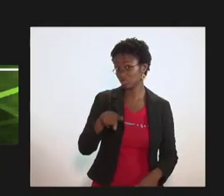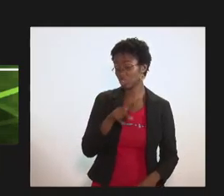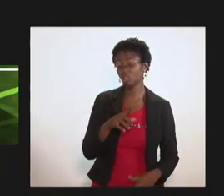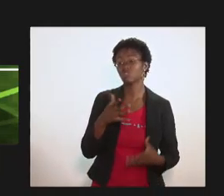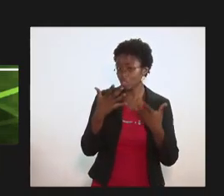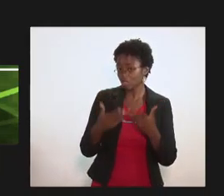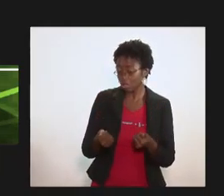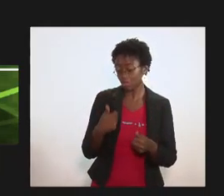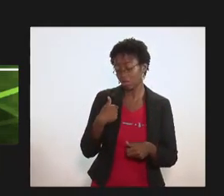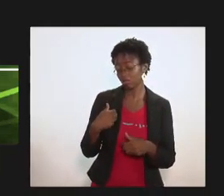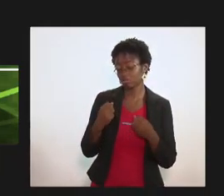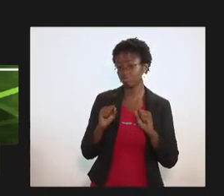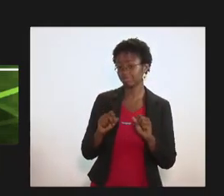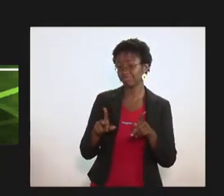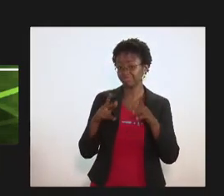votar.